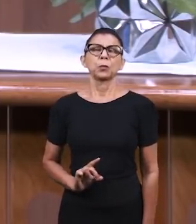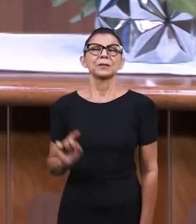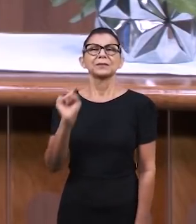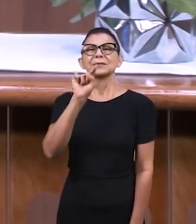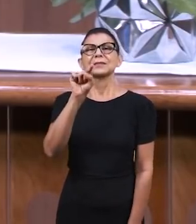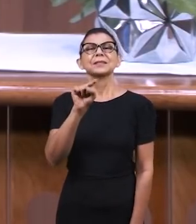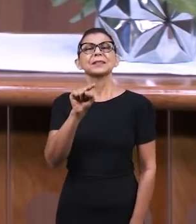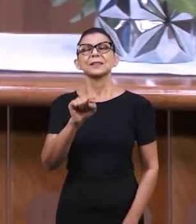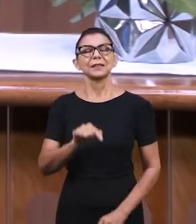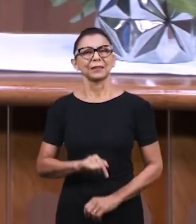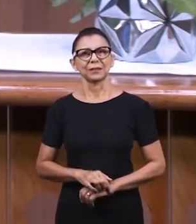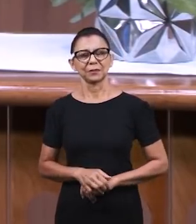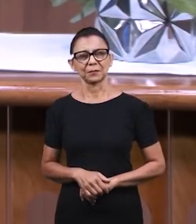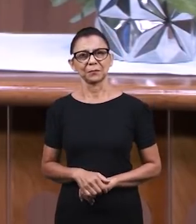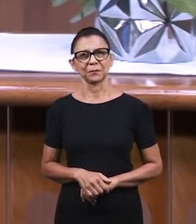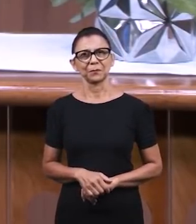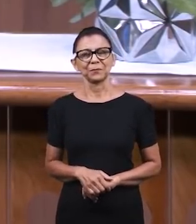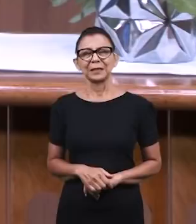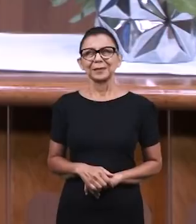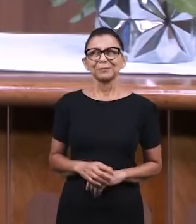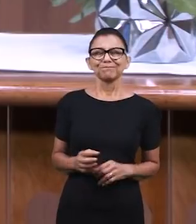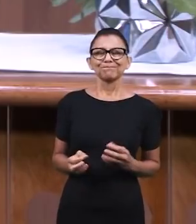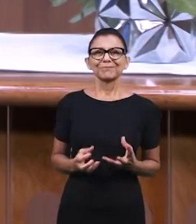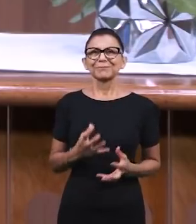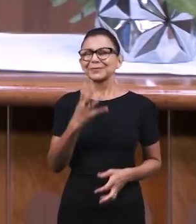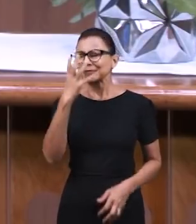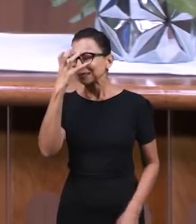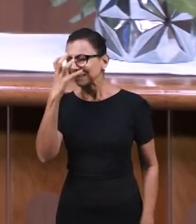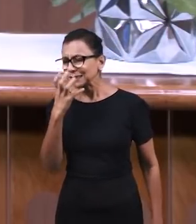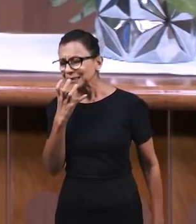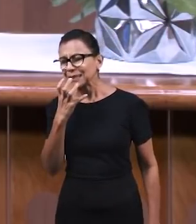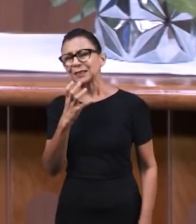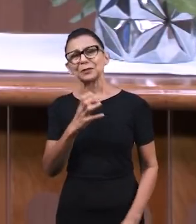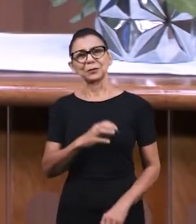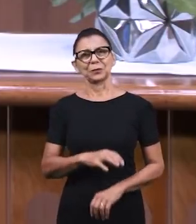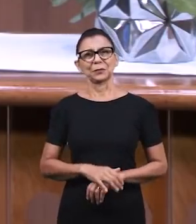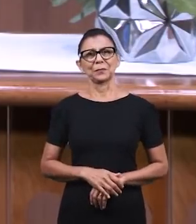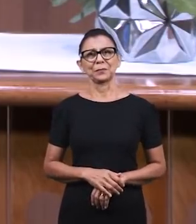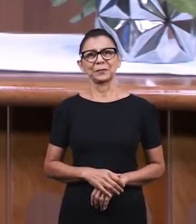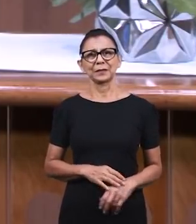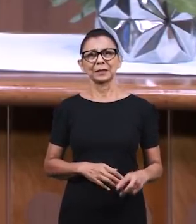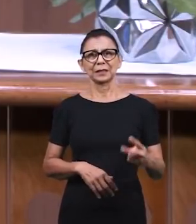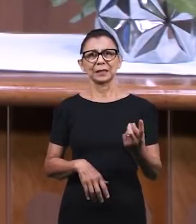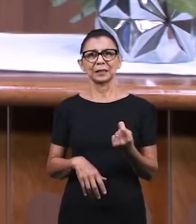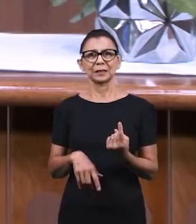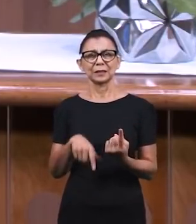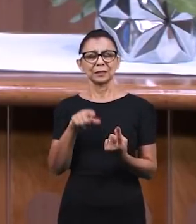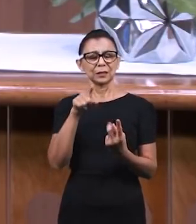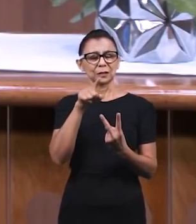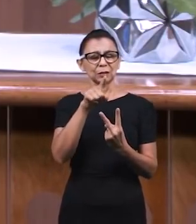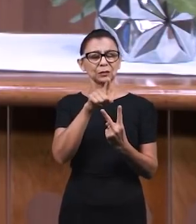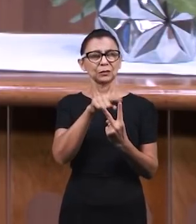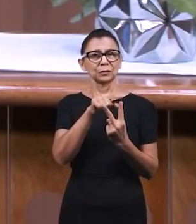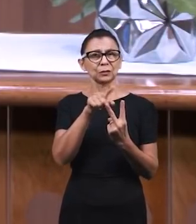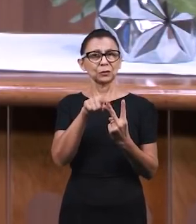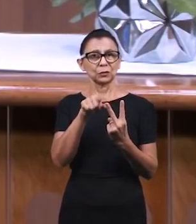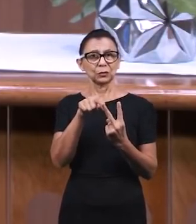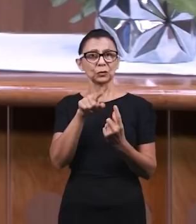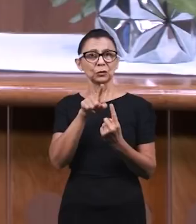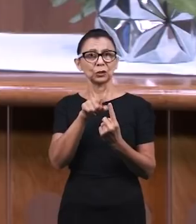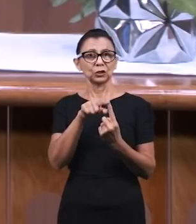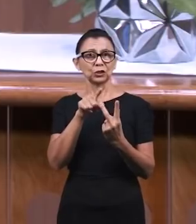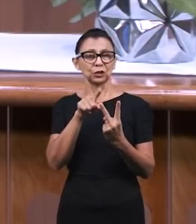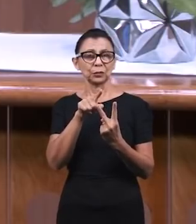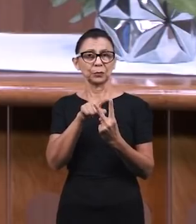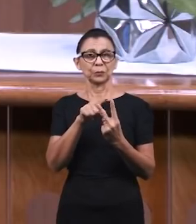depressões. O que é a depressão? A depressão é um problema sério às vezes. Você tem dois tipos de depressão.